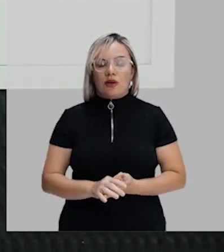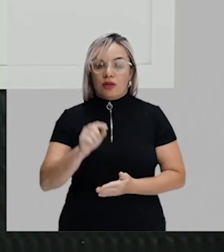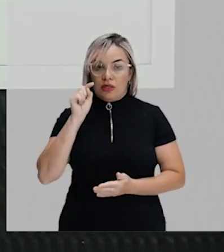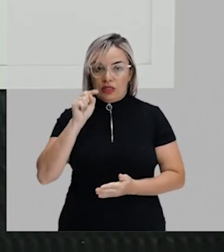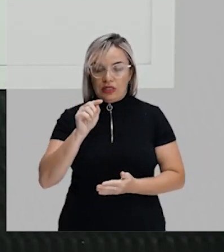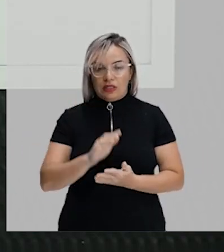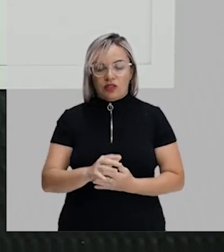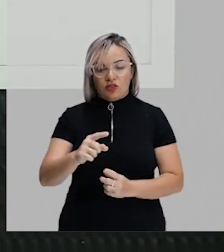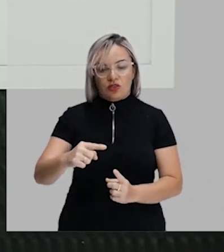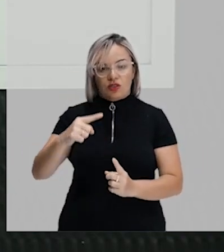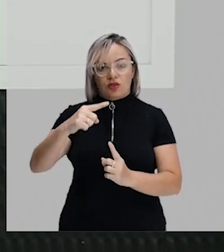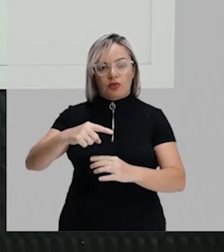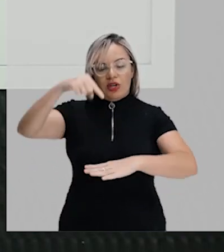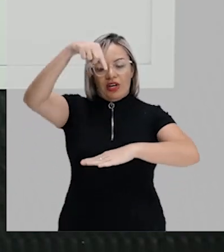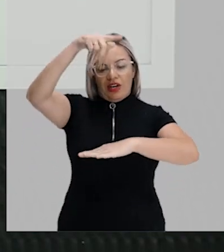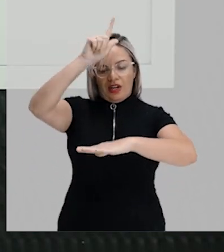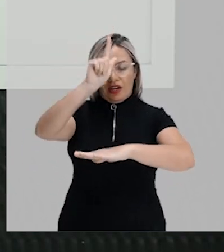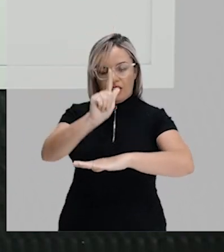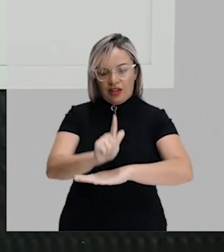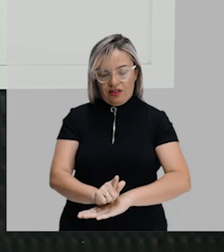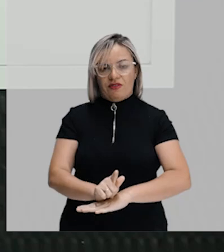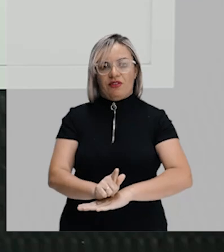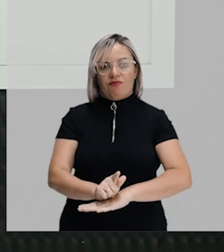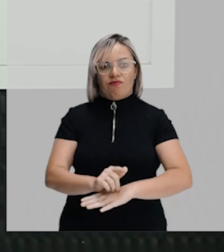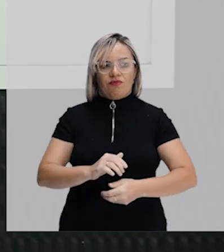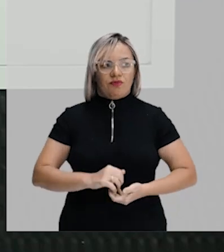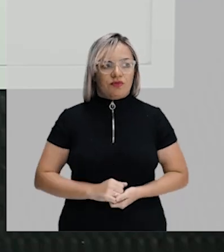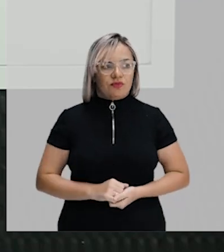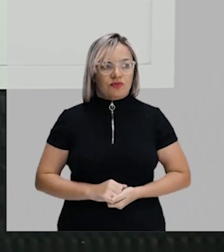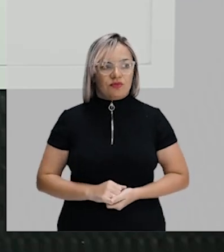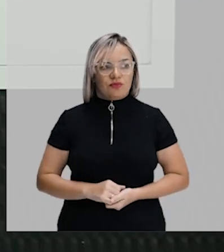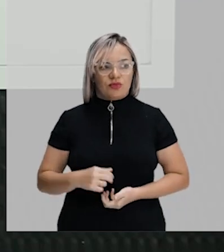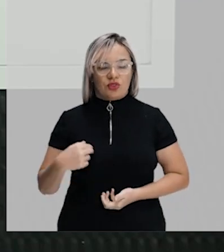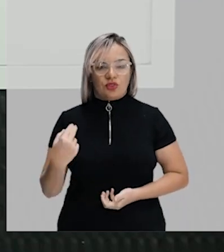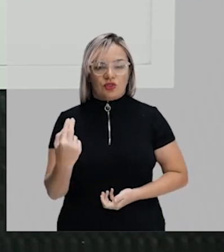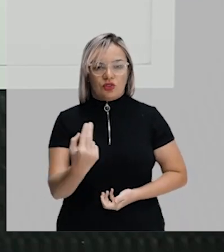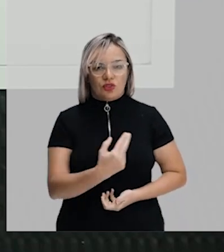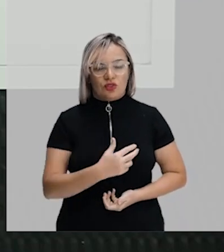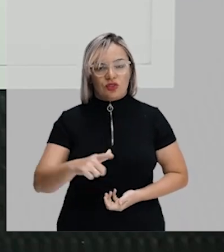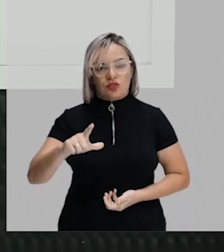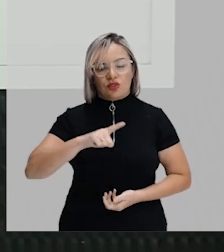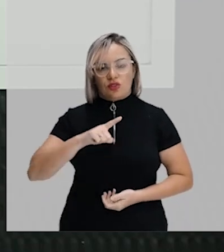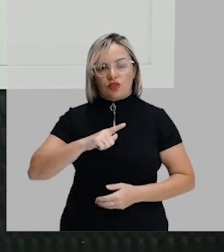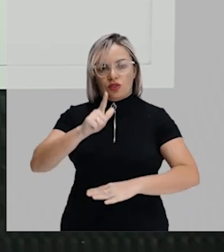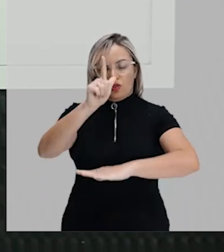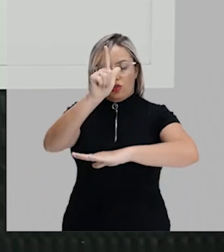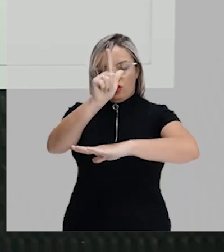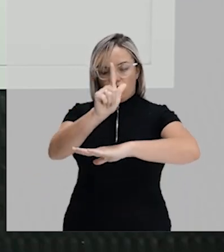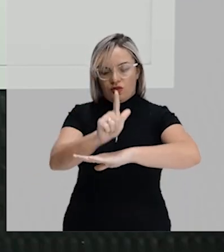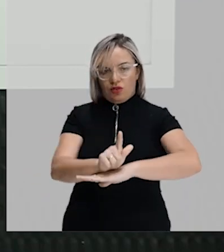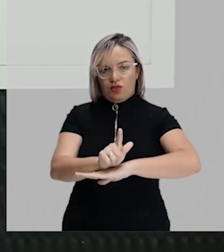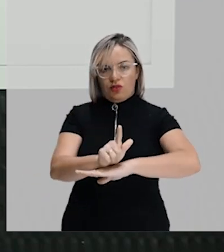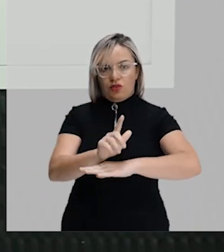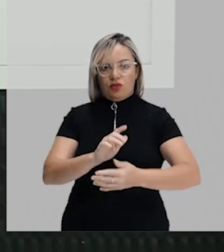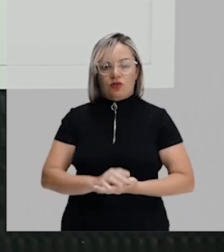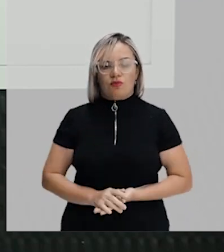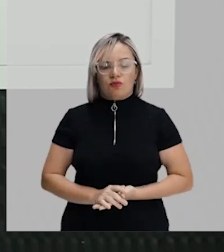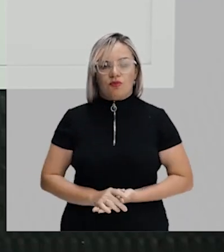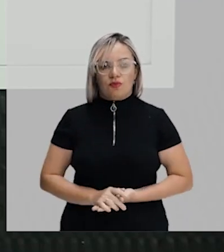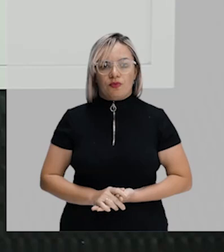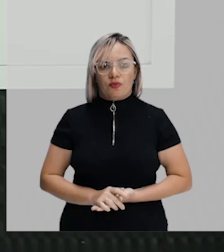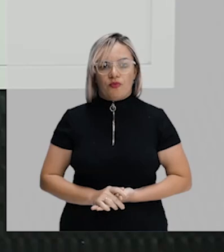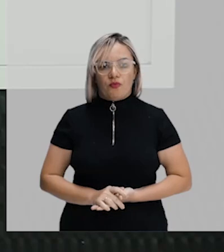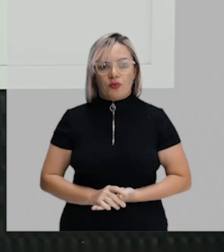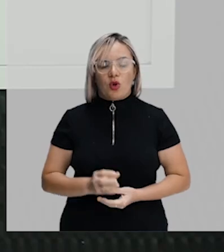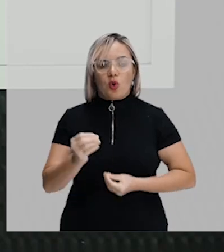vamos colocar aqui, ó, a ação da gravidade. Então nós temos a gravidade apontando, né, para baixo,